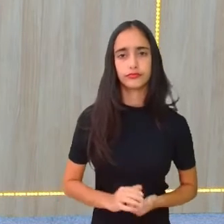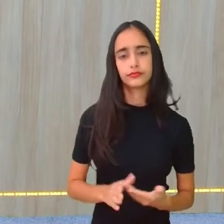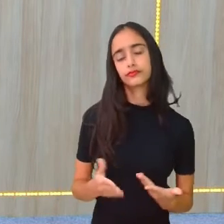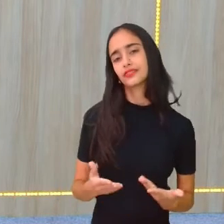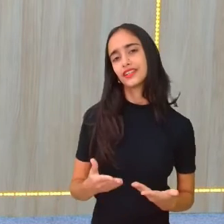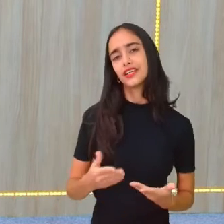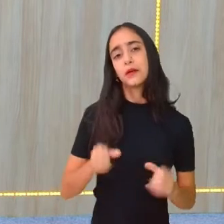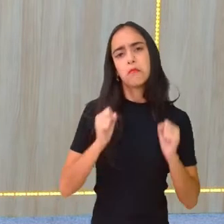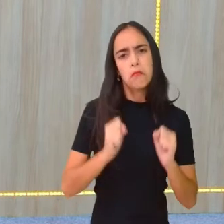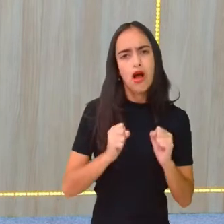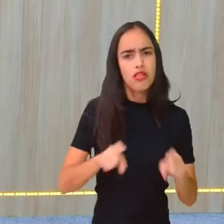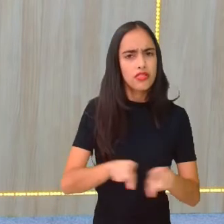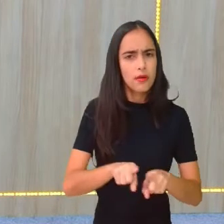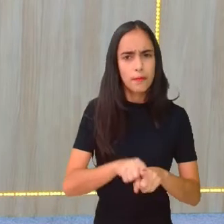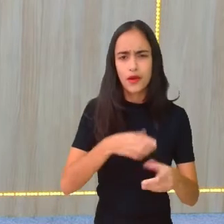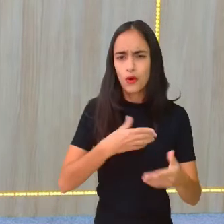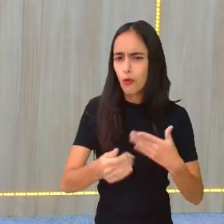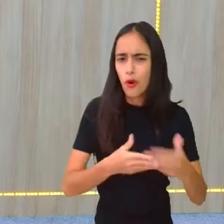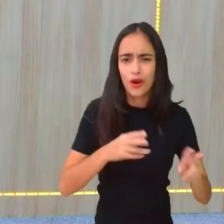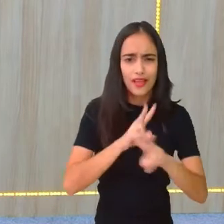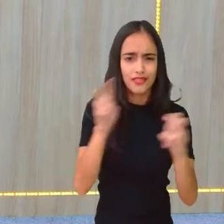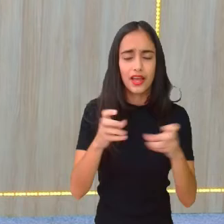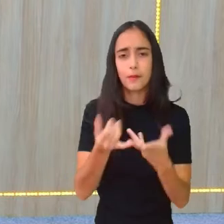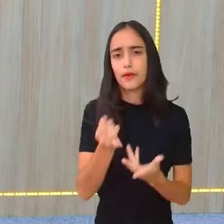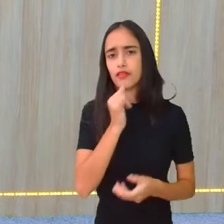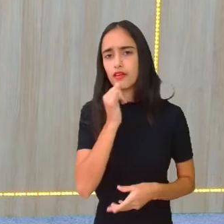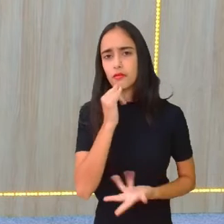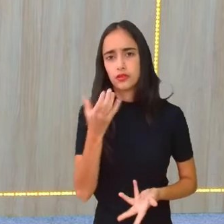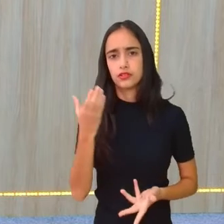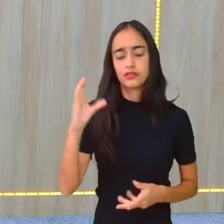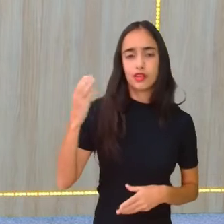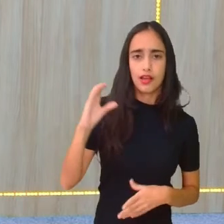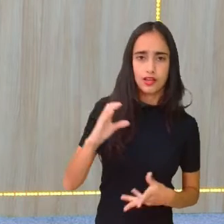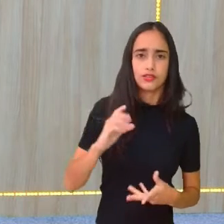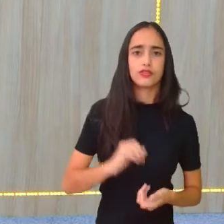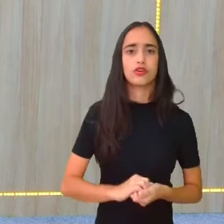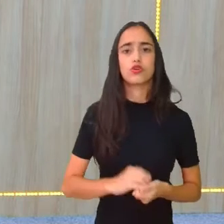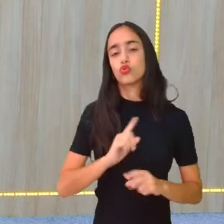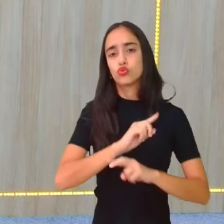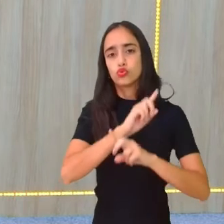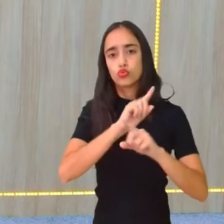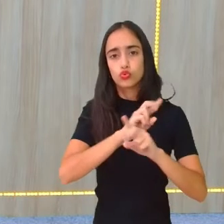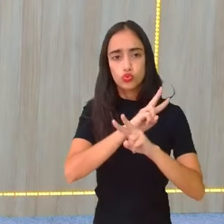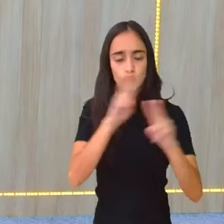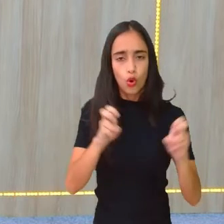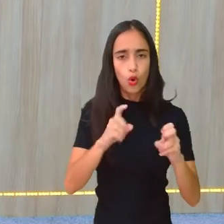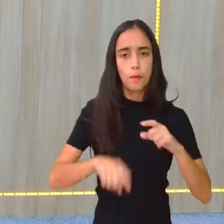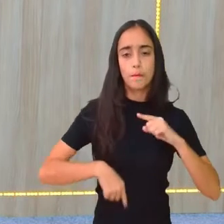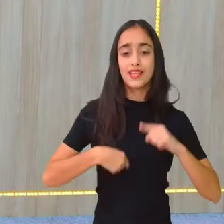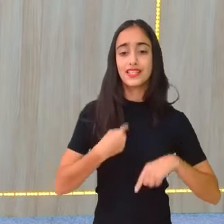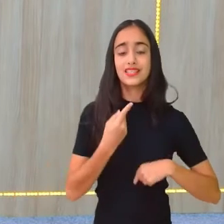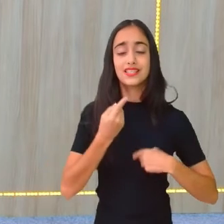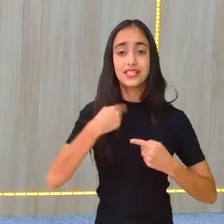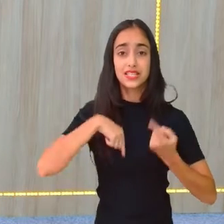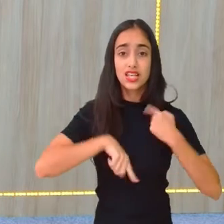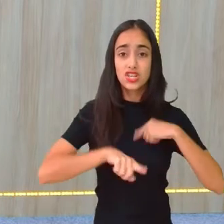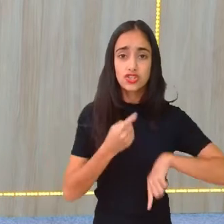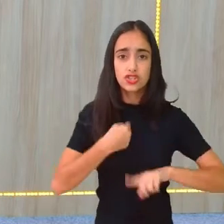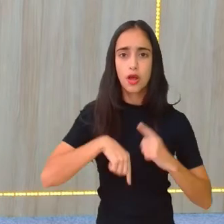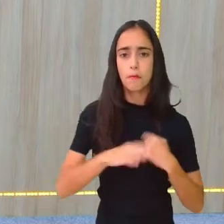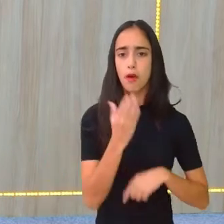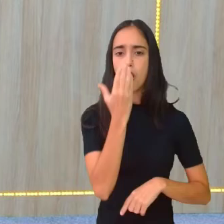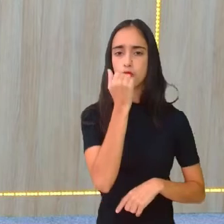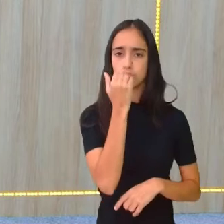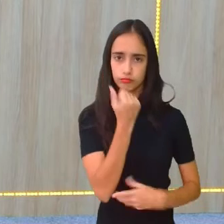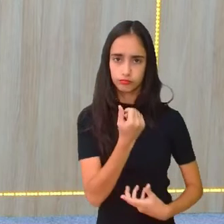estudando o sistema digestivo. Eu também posso fazer um resumo do que é um sistema digestivo, né? Topificar, colocar